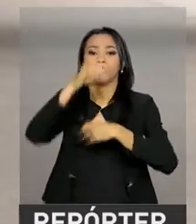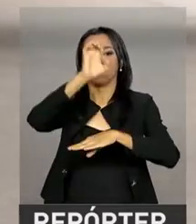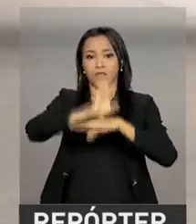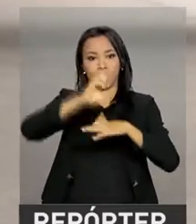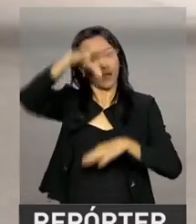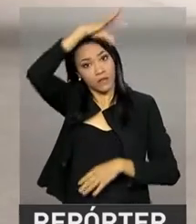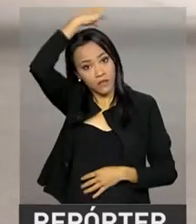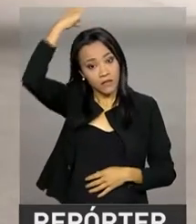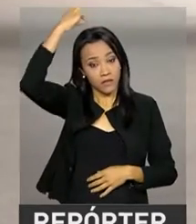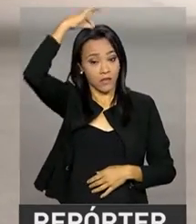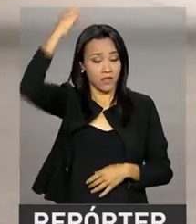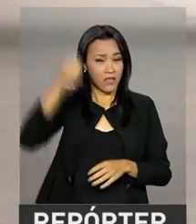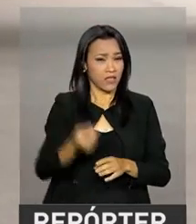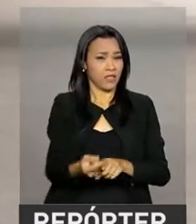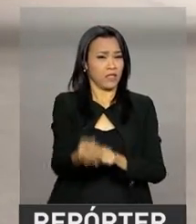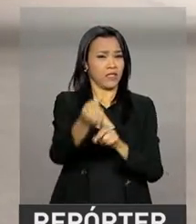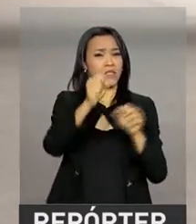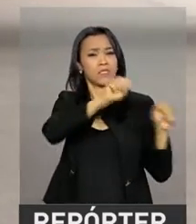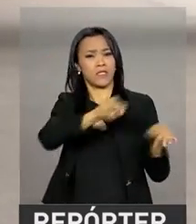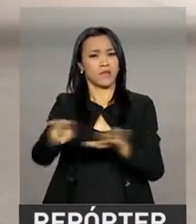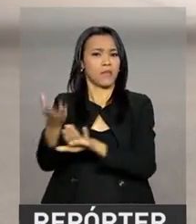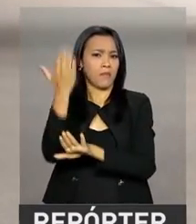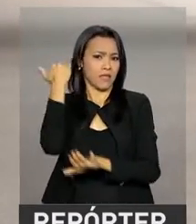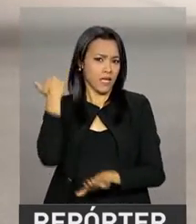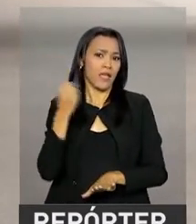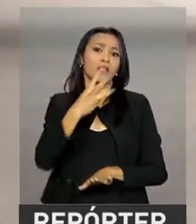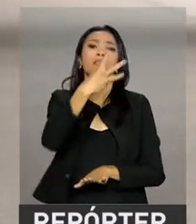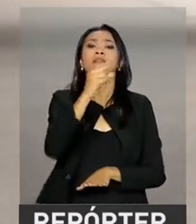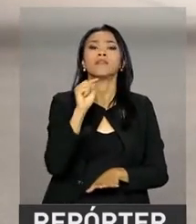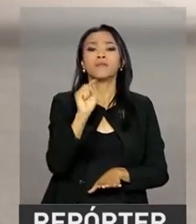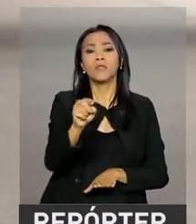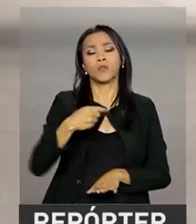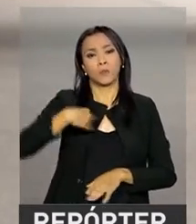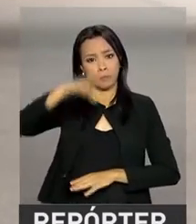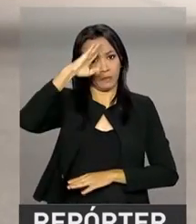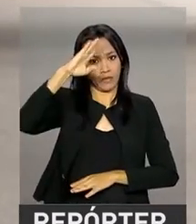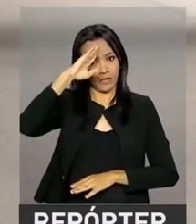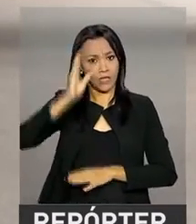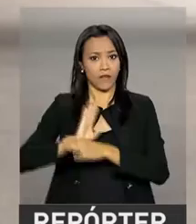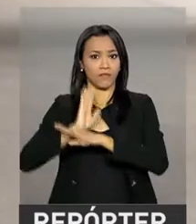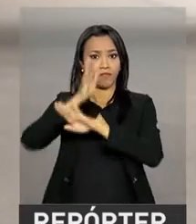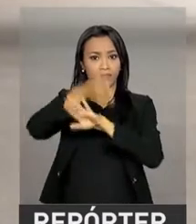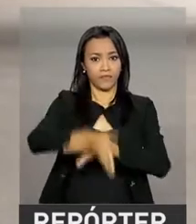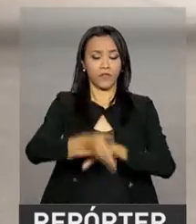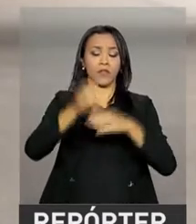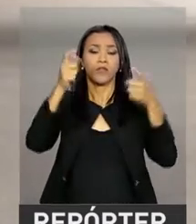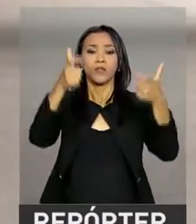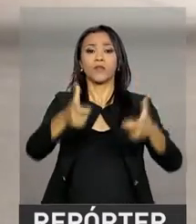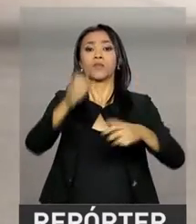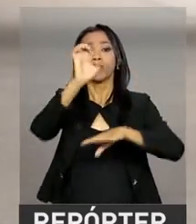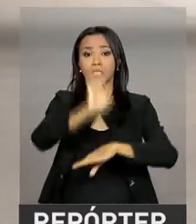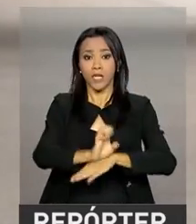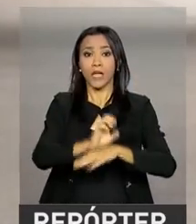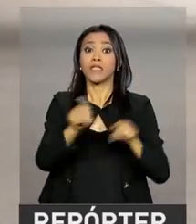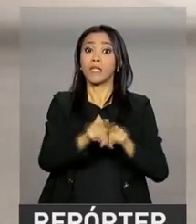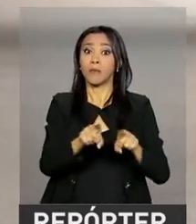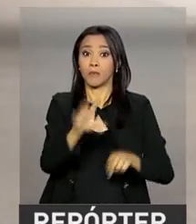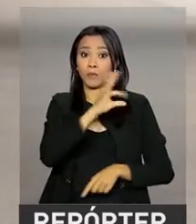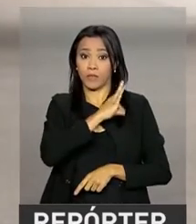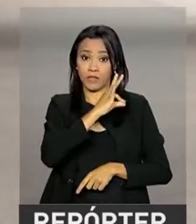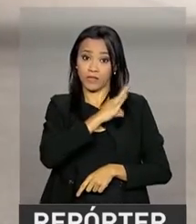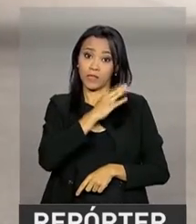três mil e cem militares reforçam a segurança no estado depois que policiais militares entraram